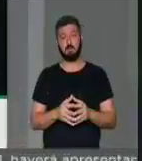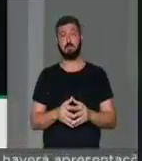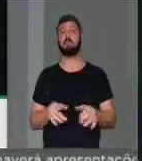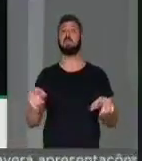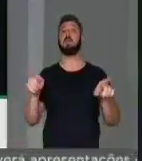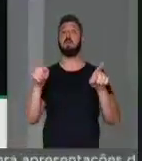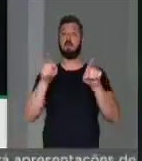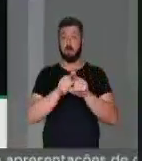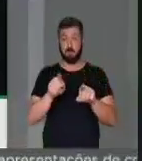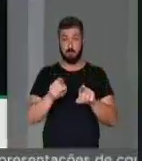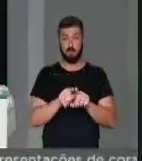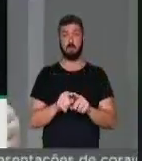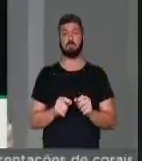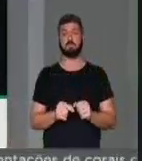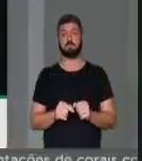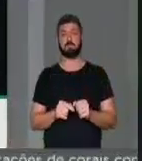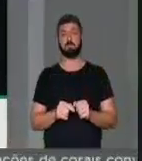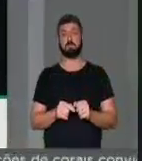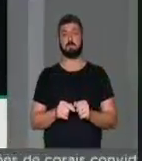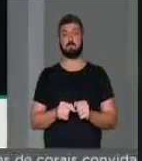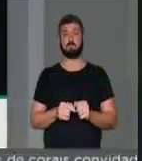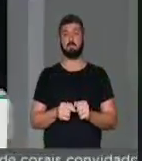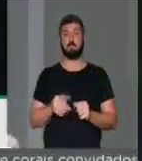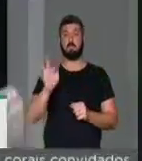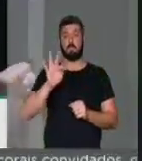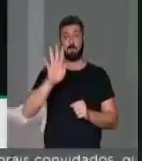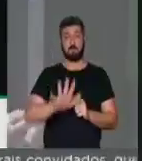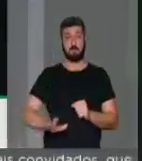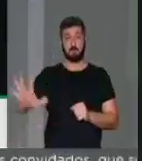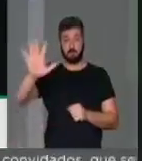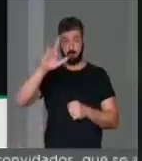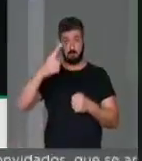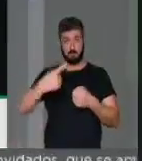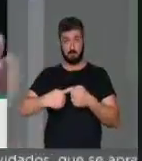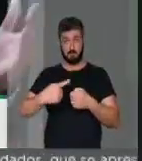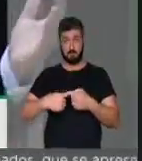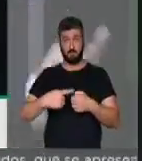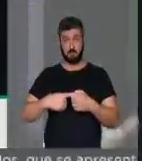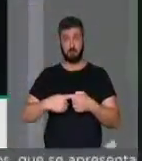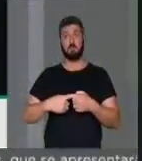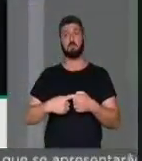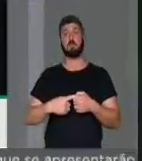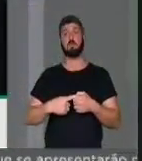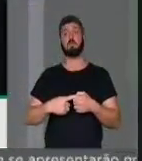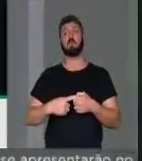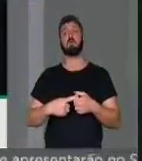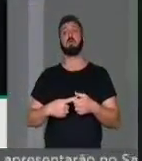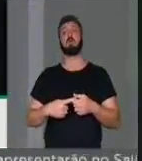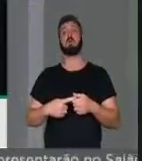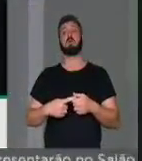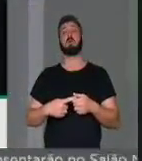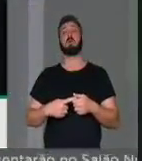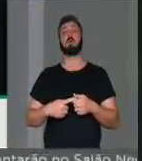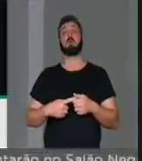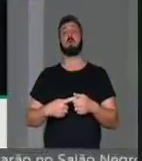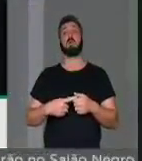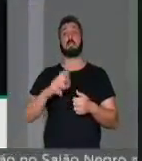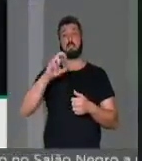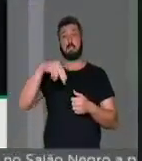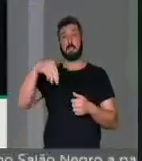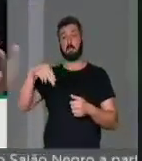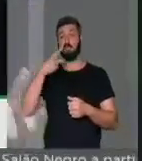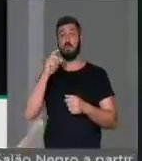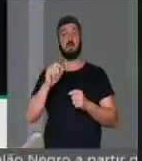Mais do que isso, a Confederação Nacional dos Municípios diz que o texto do Senado é melhor porque